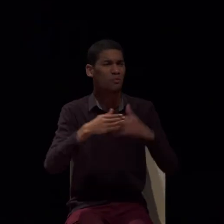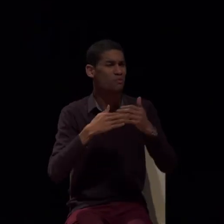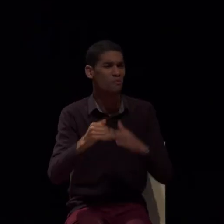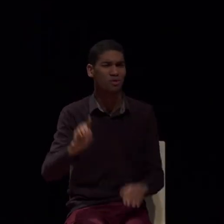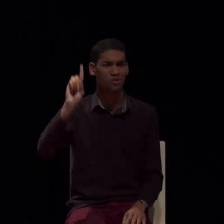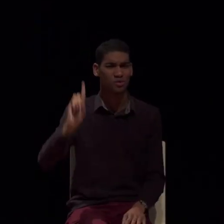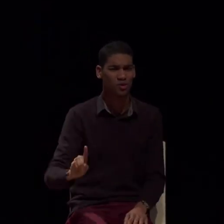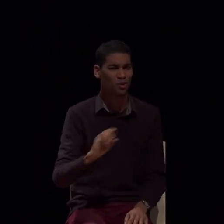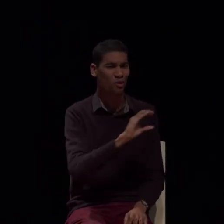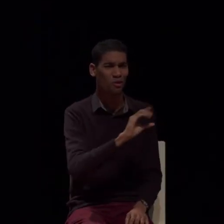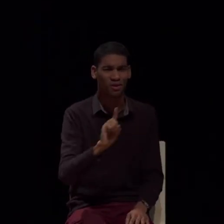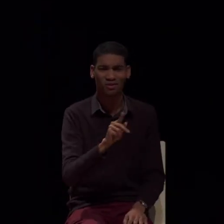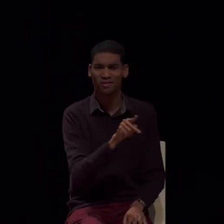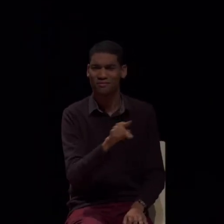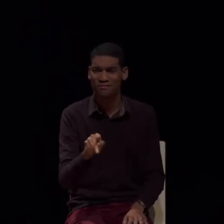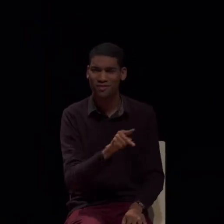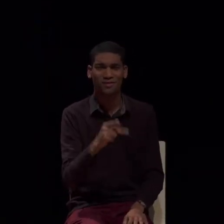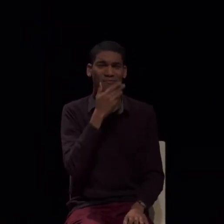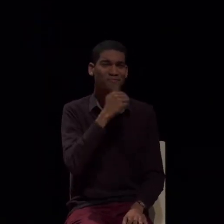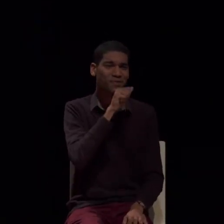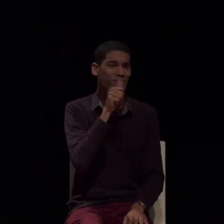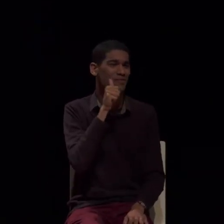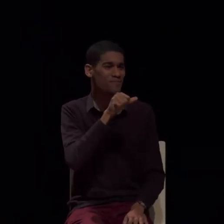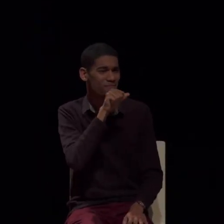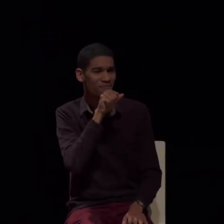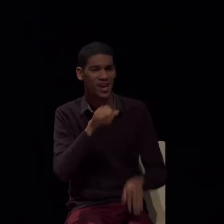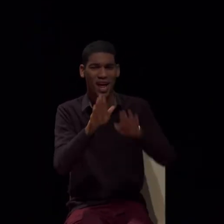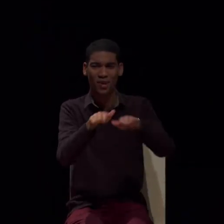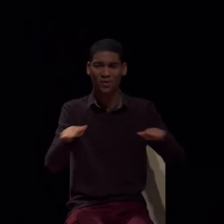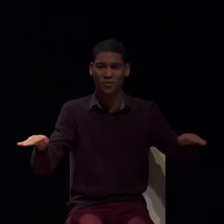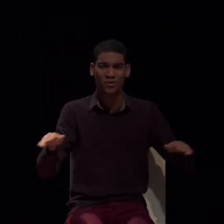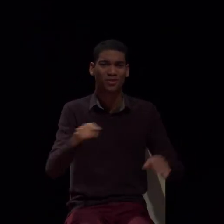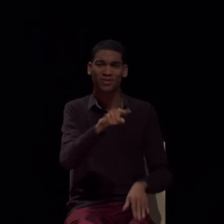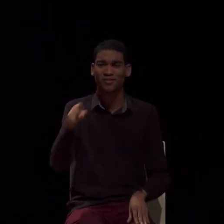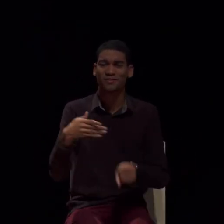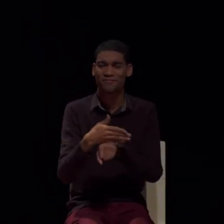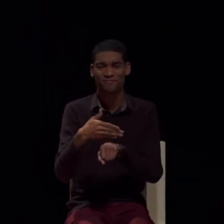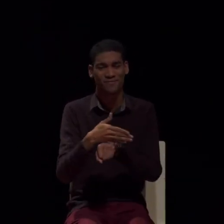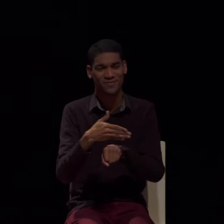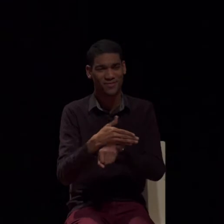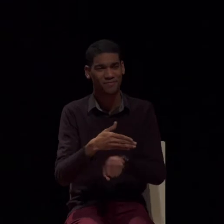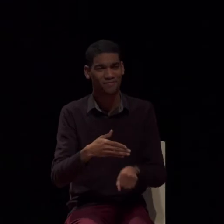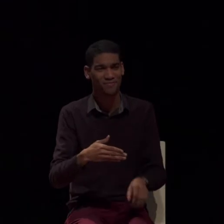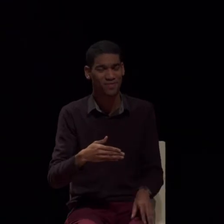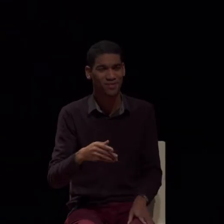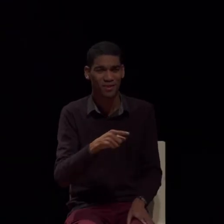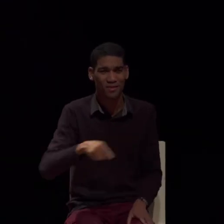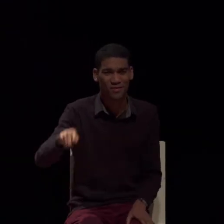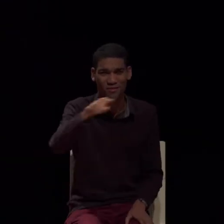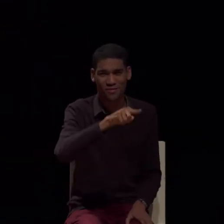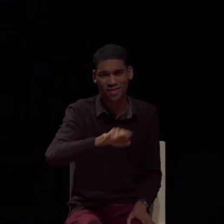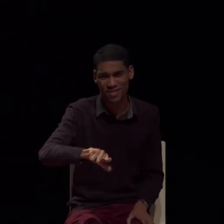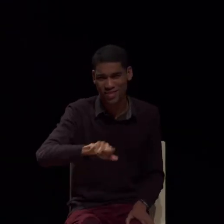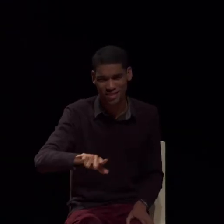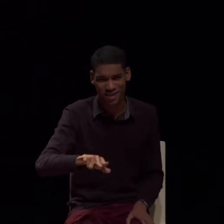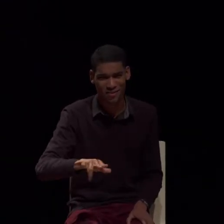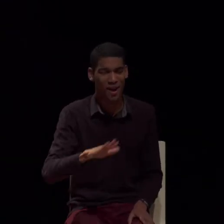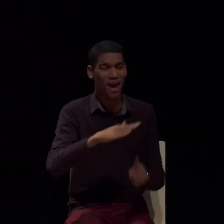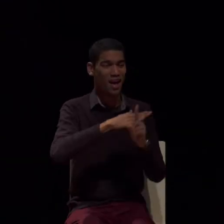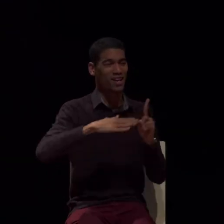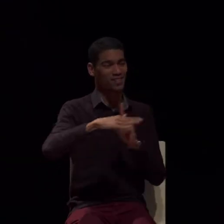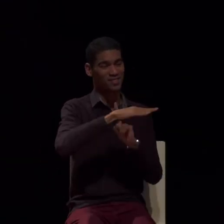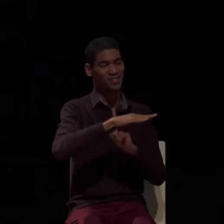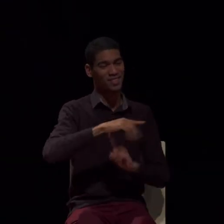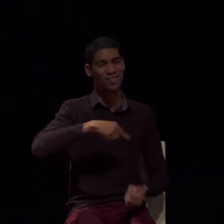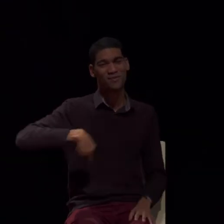coordenadores professores pais alunos fazem parte disso é vocês não nós né a sociedade fomos nós como